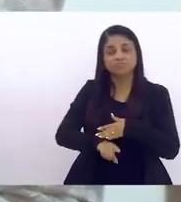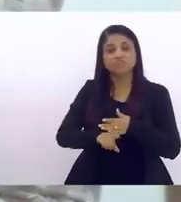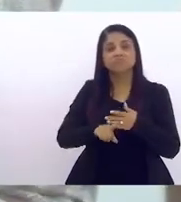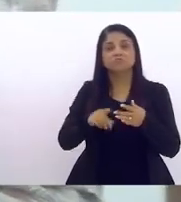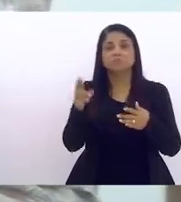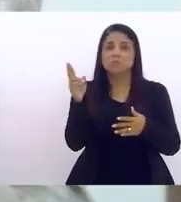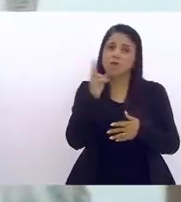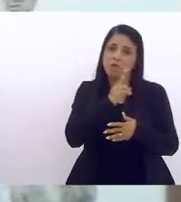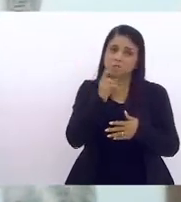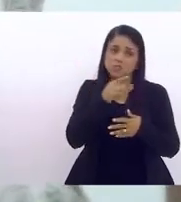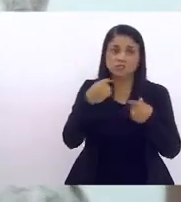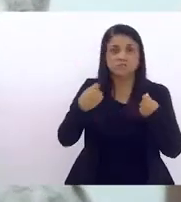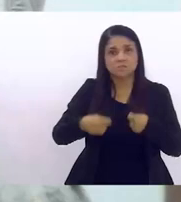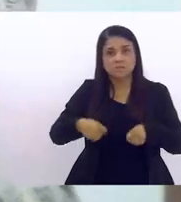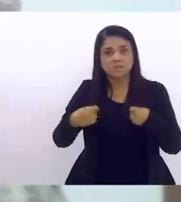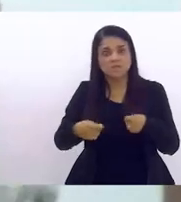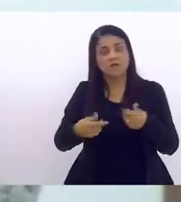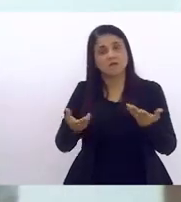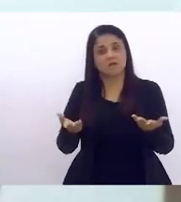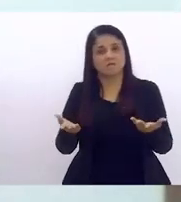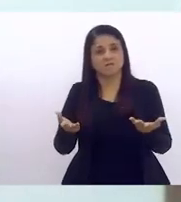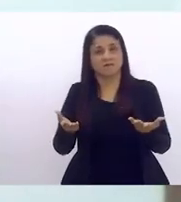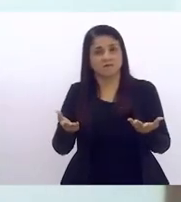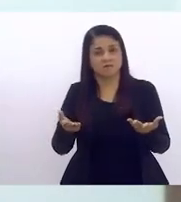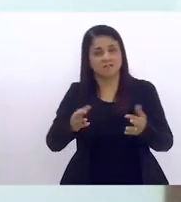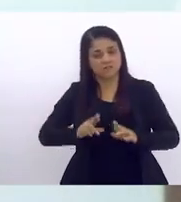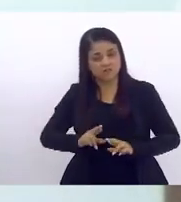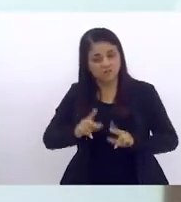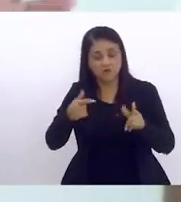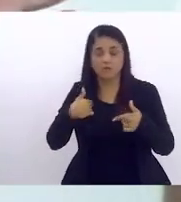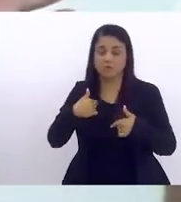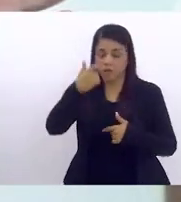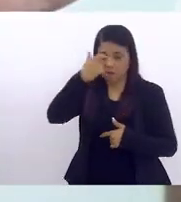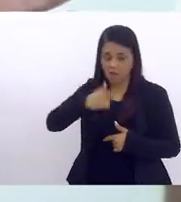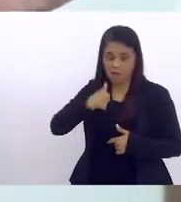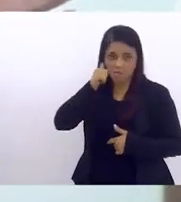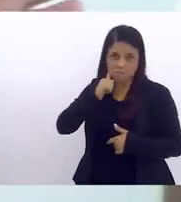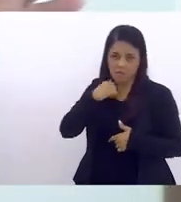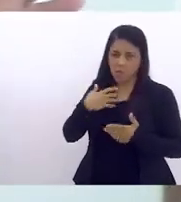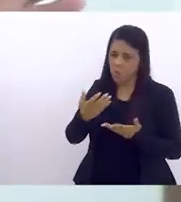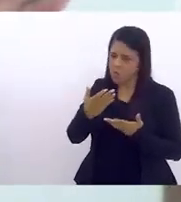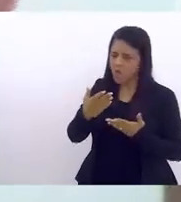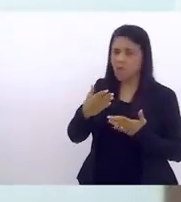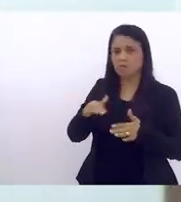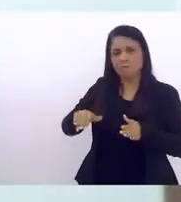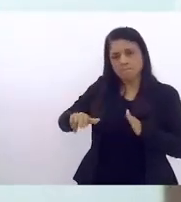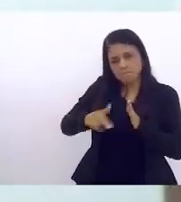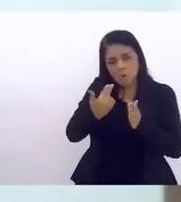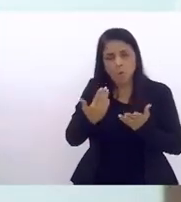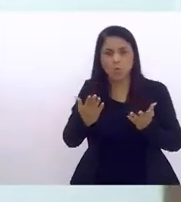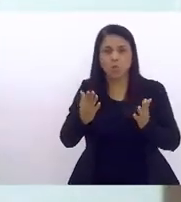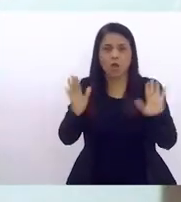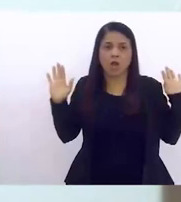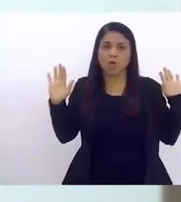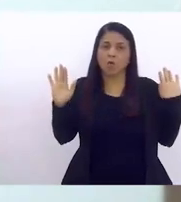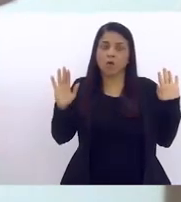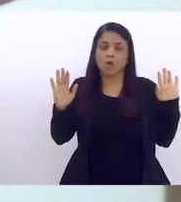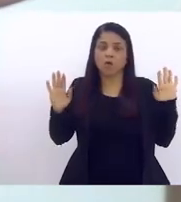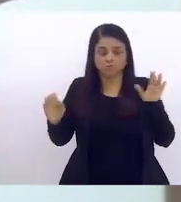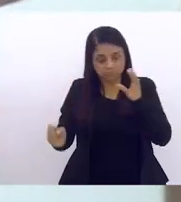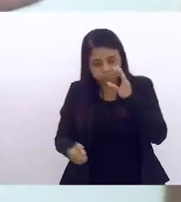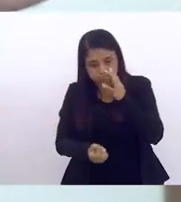ser contempladas. Imagina, uma coisa é a mulher dizer, eu quero ter o meu parto dessa forma. A outra coisa é surge uma